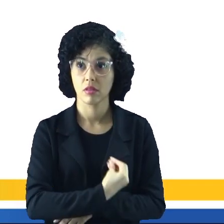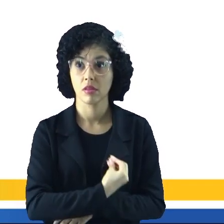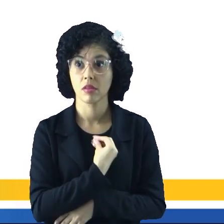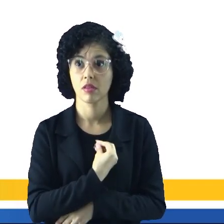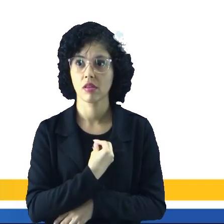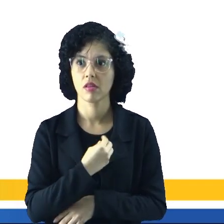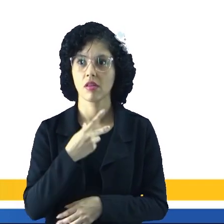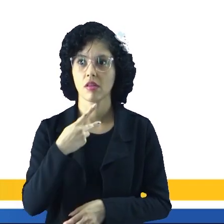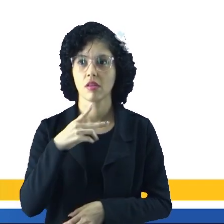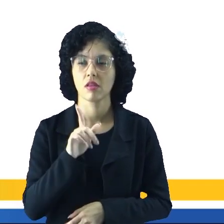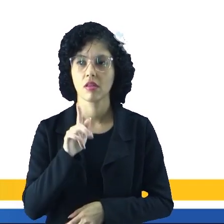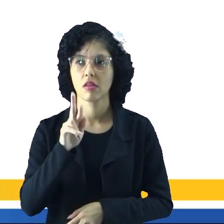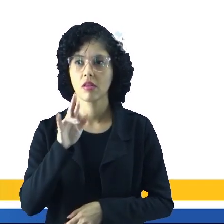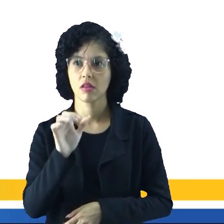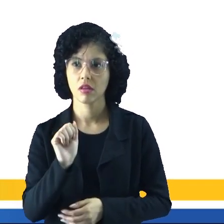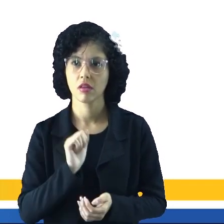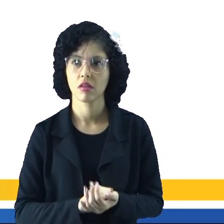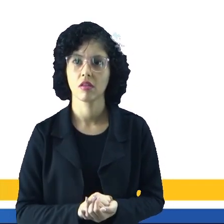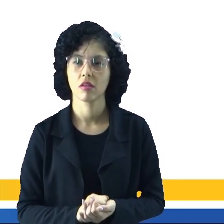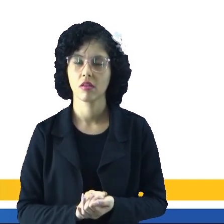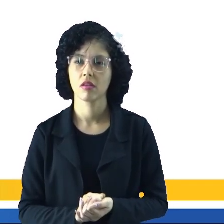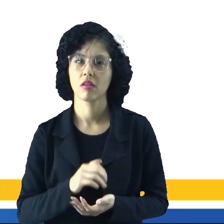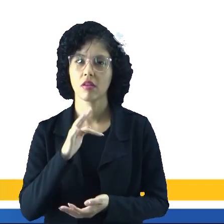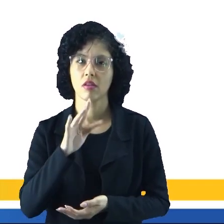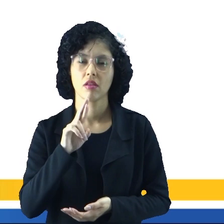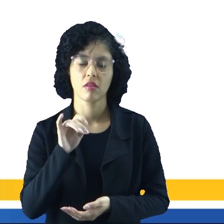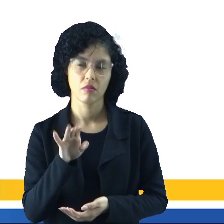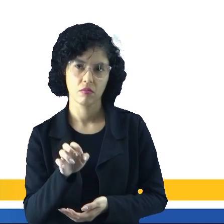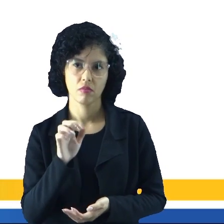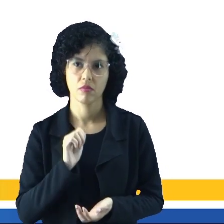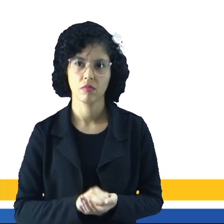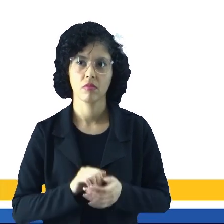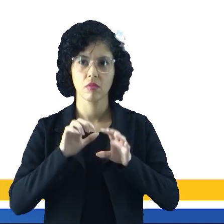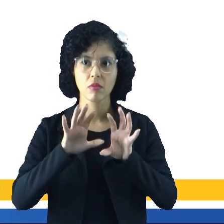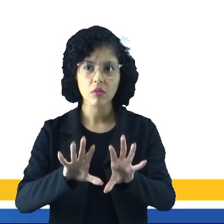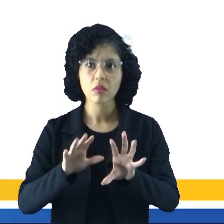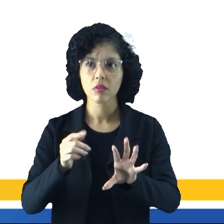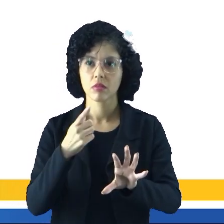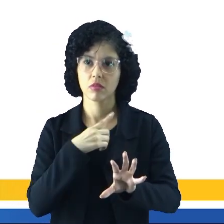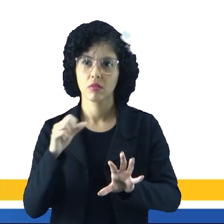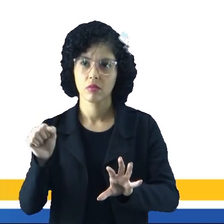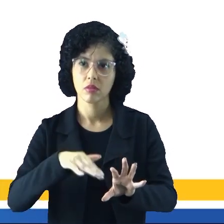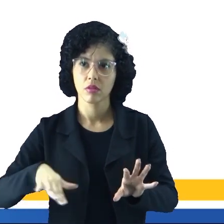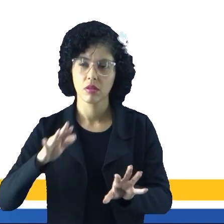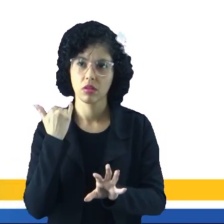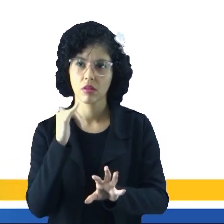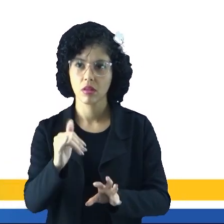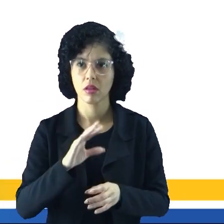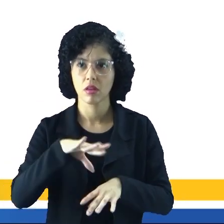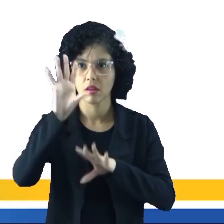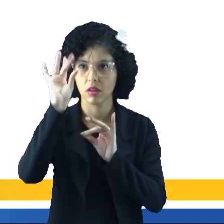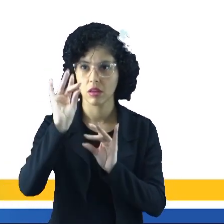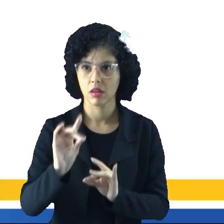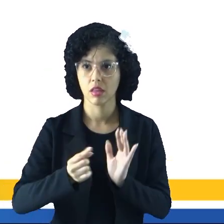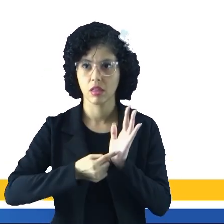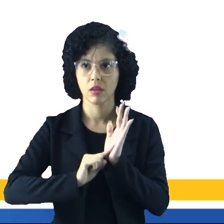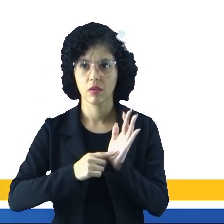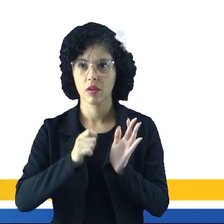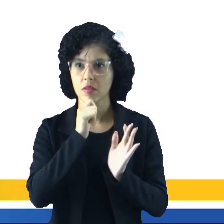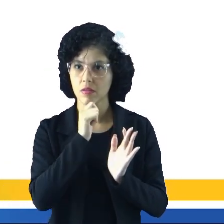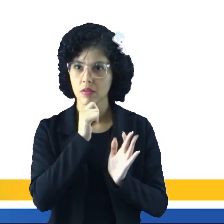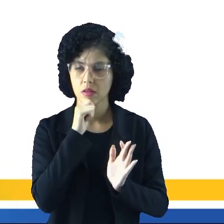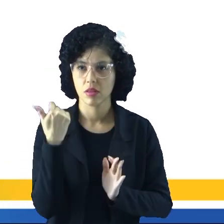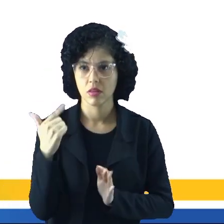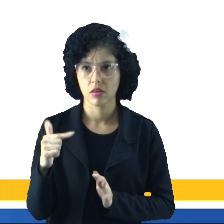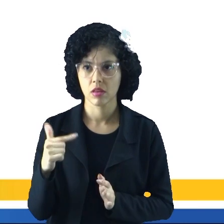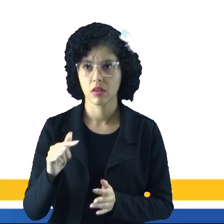carga de prova, tá? Depende somente da carga fonte. Assim, existe um campo elétrico em cada um dos pontos, embora não haja carga